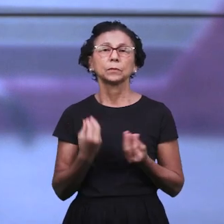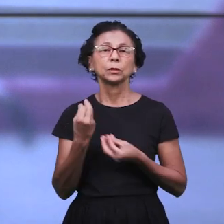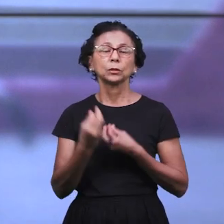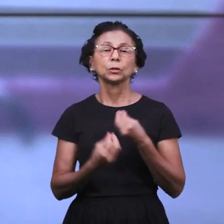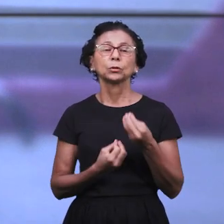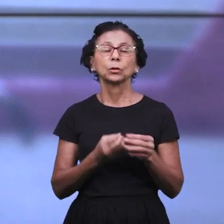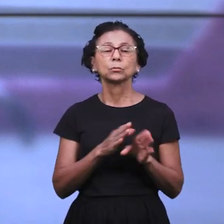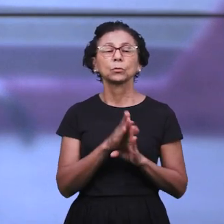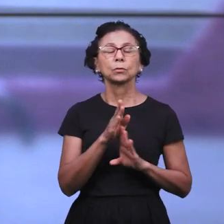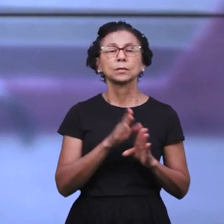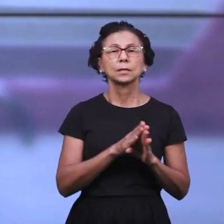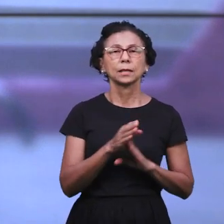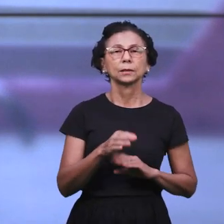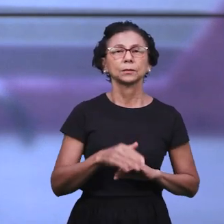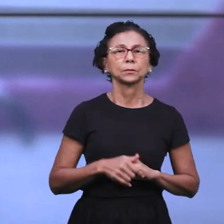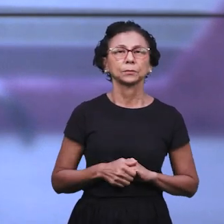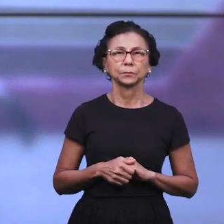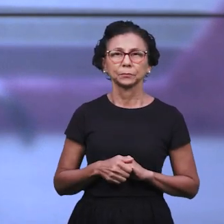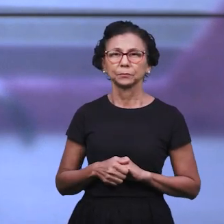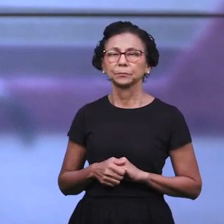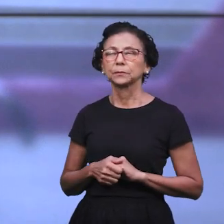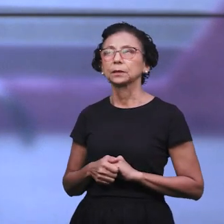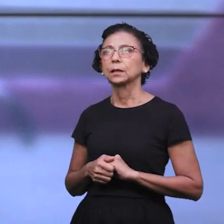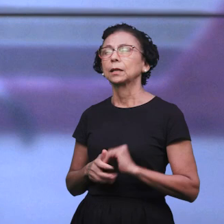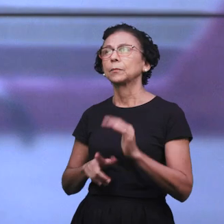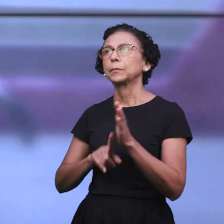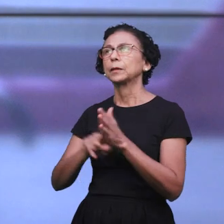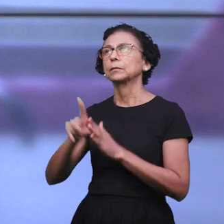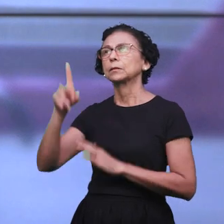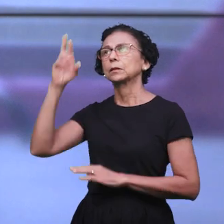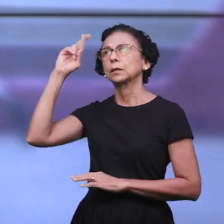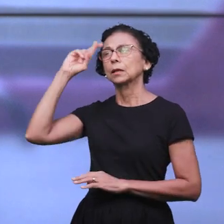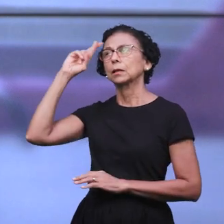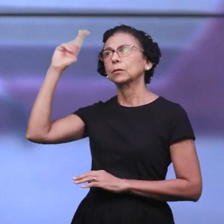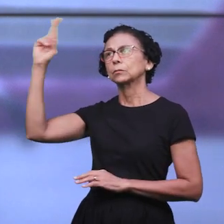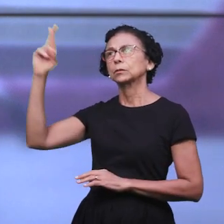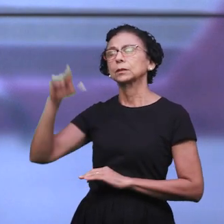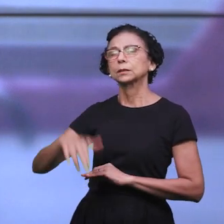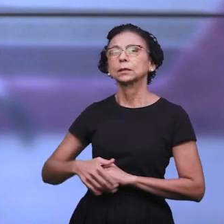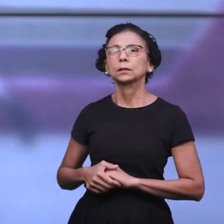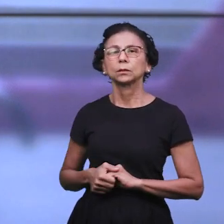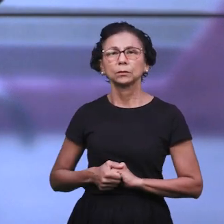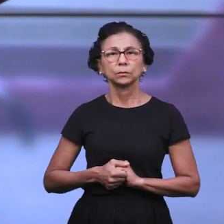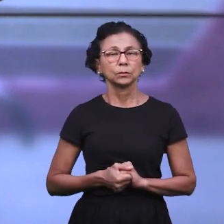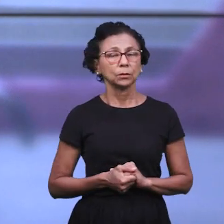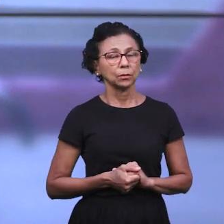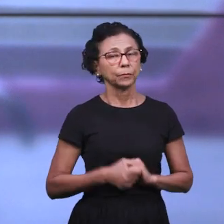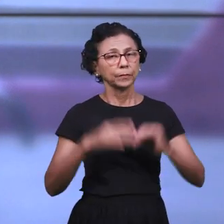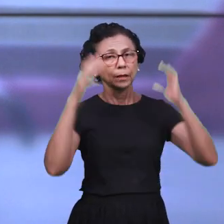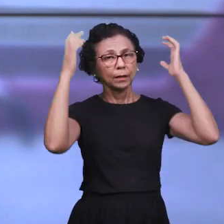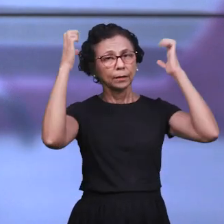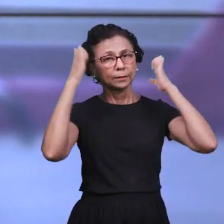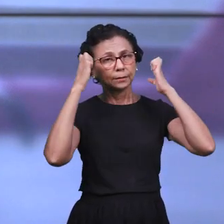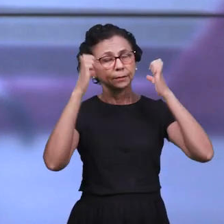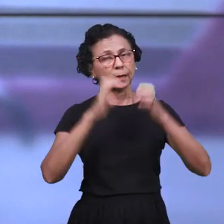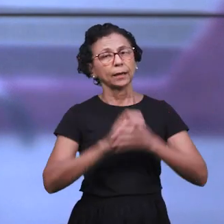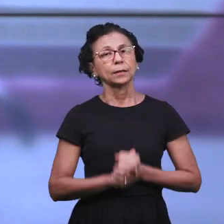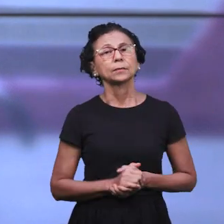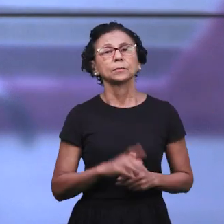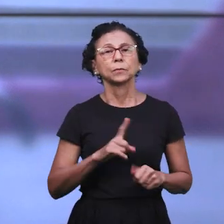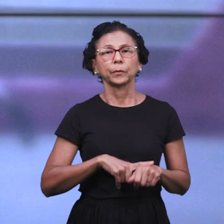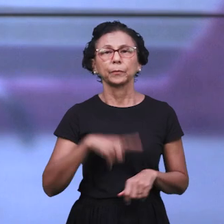diante do Senhor. Lembram de Esté e do anúncio de Amã contra o seu povo? Era uma situação sem